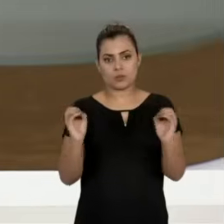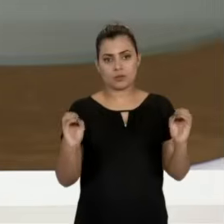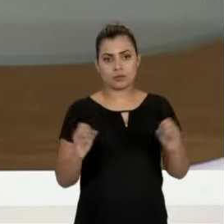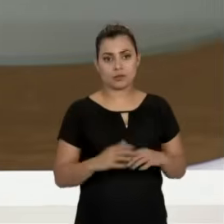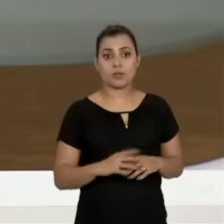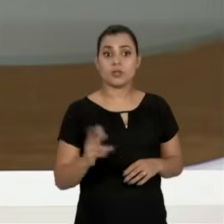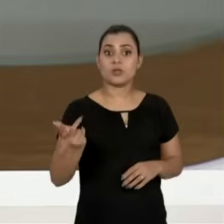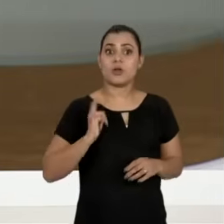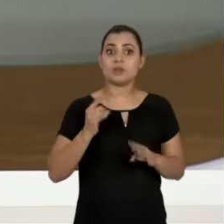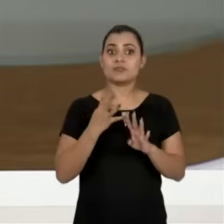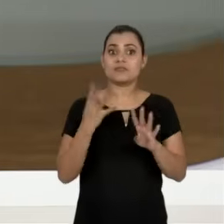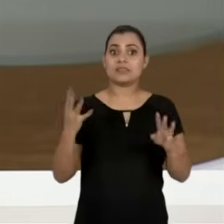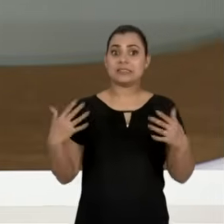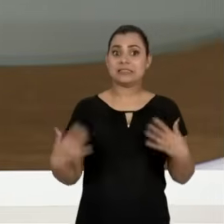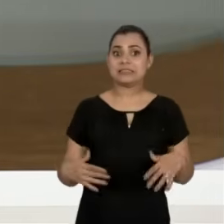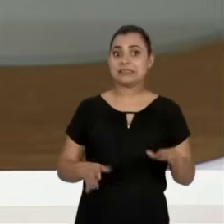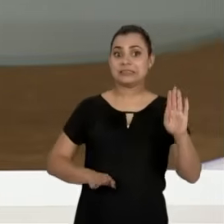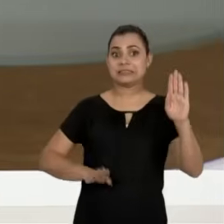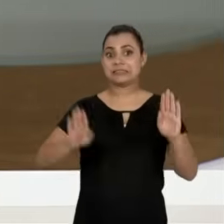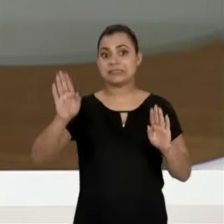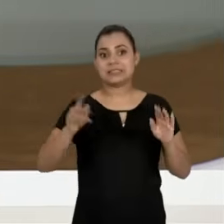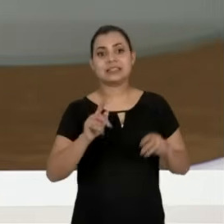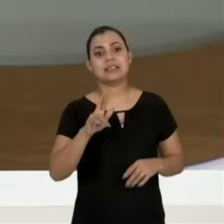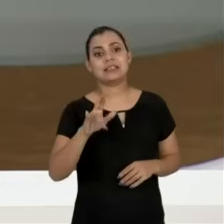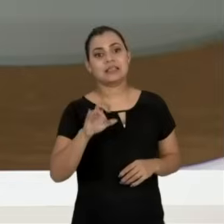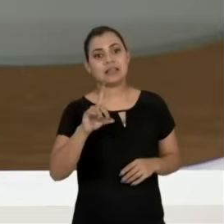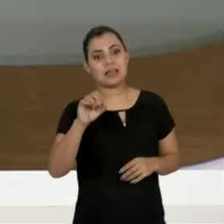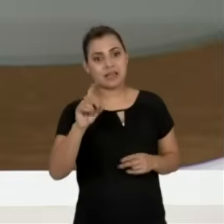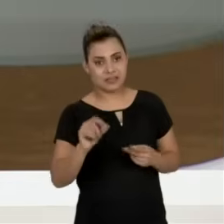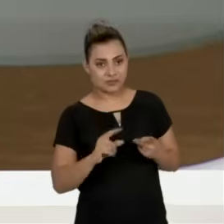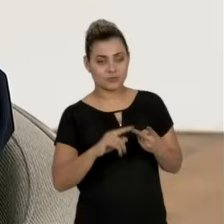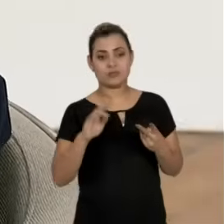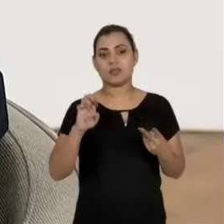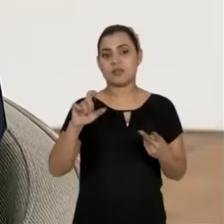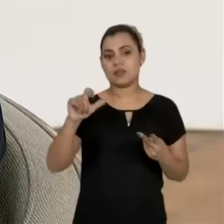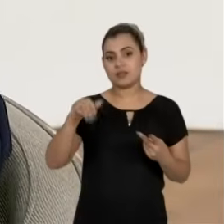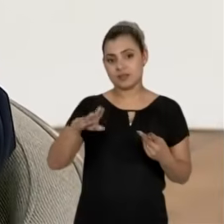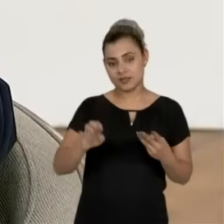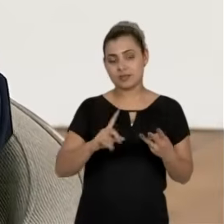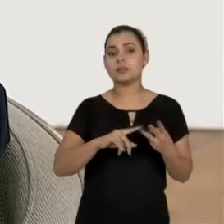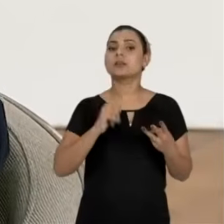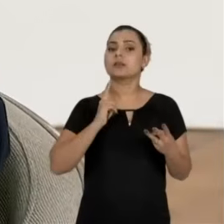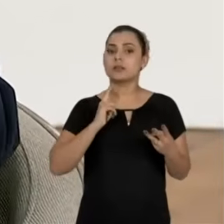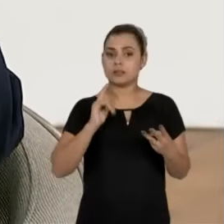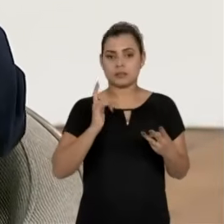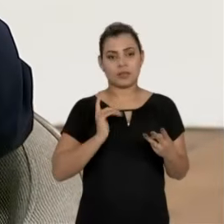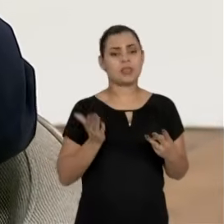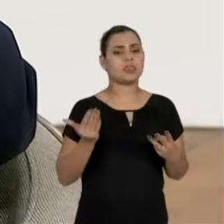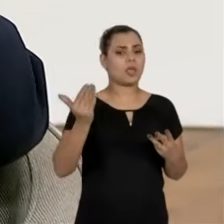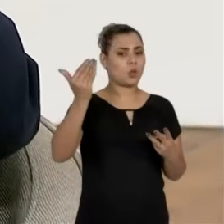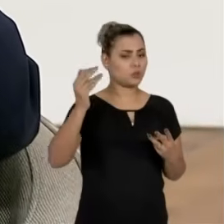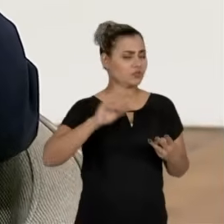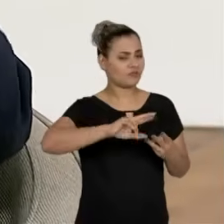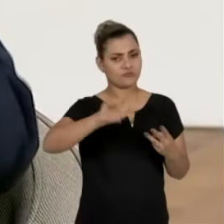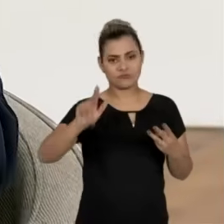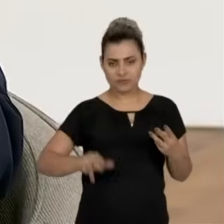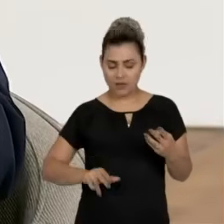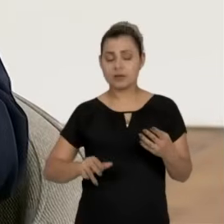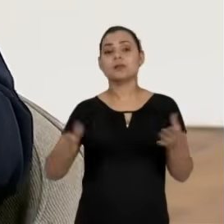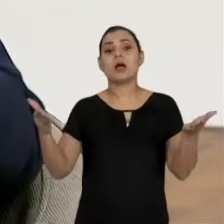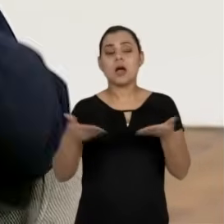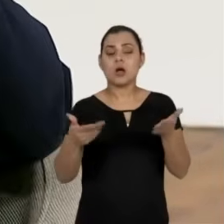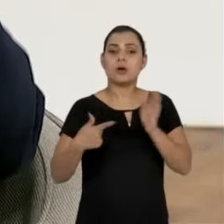fila aqui enquanto o senhor falava. Ricardo, então, só para dizer que Eliane, tem muitas tecnologias, já existem, o que a gente precisa é trazer